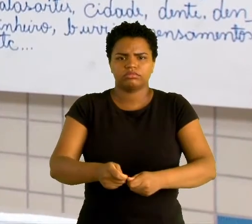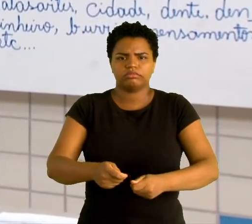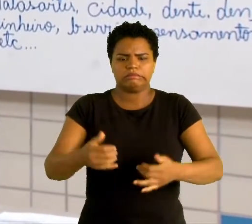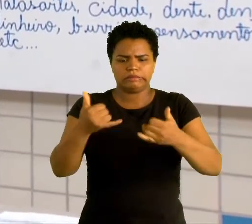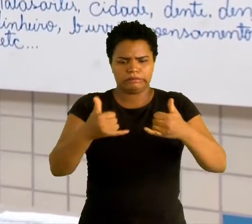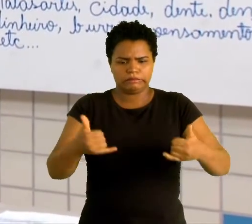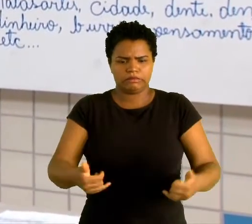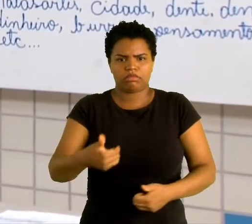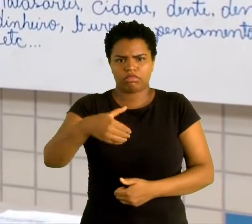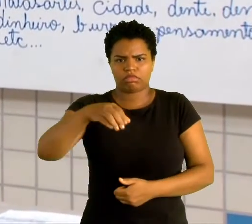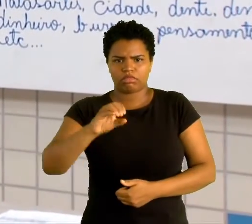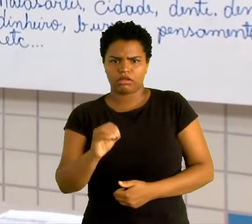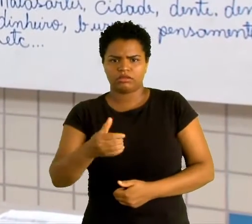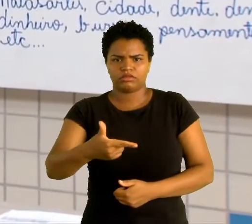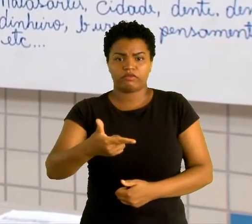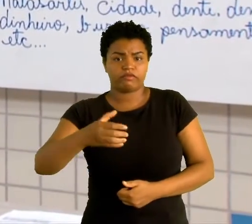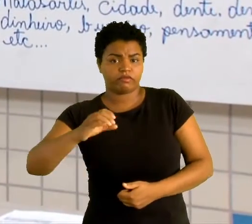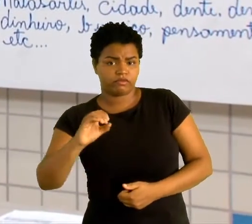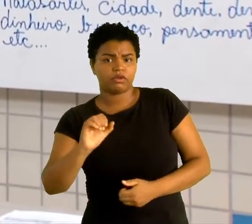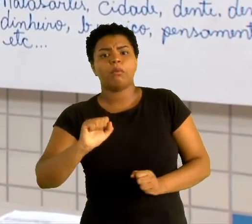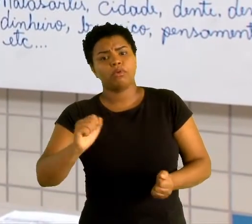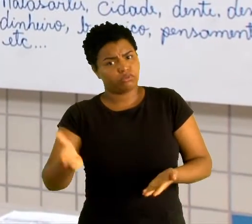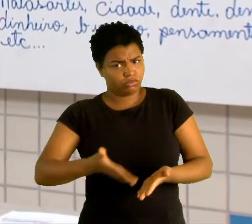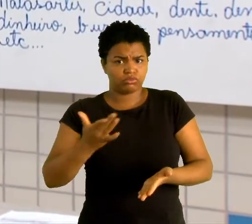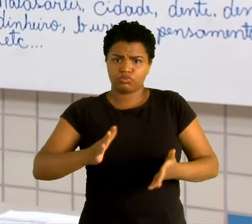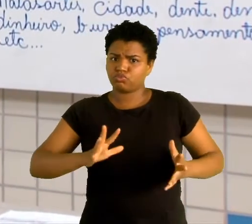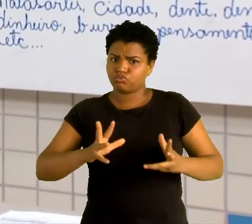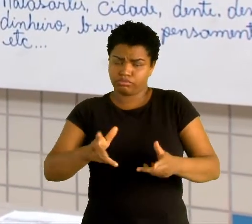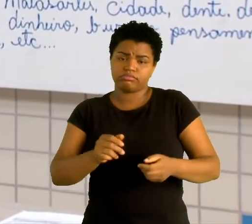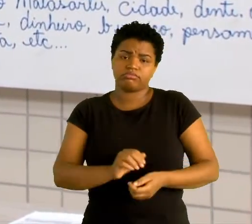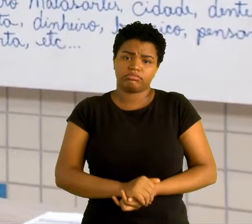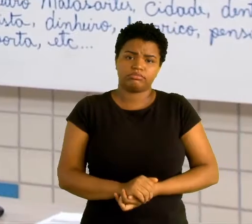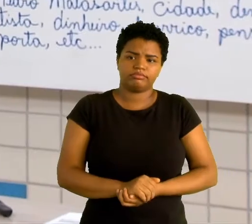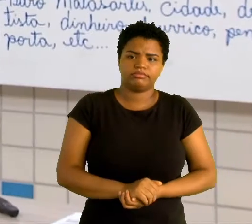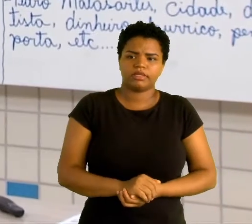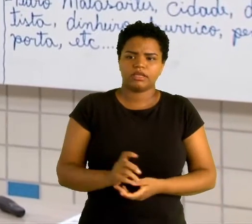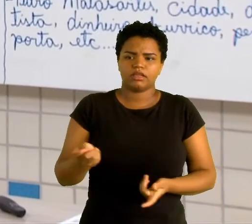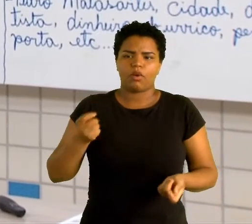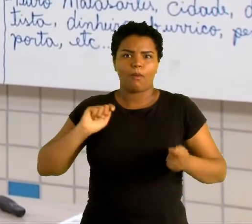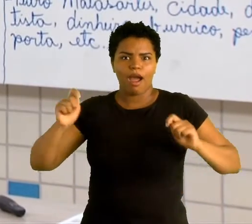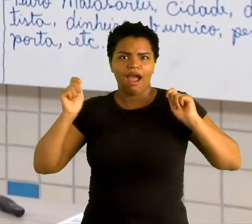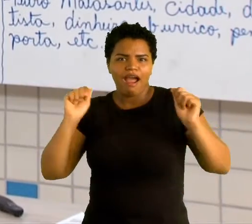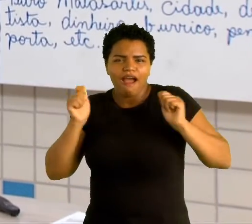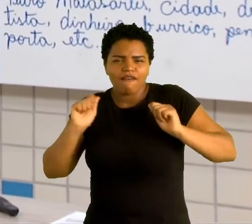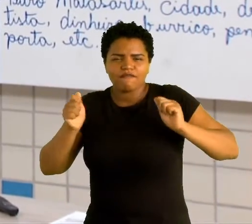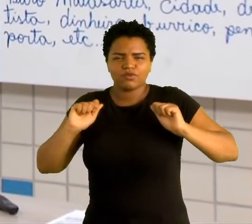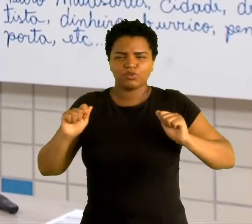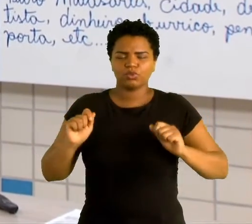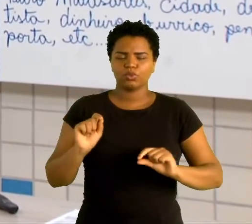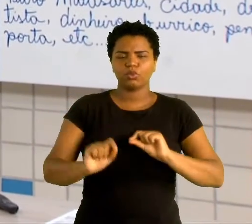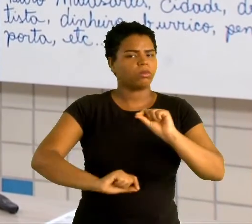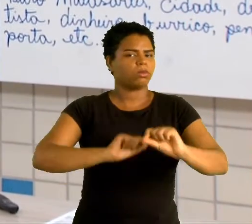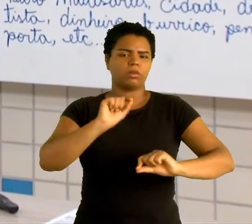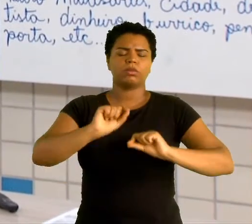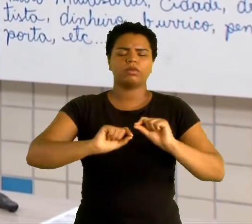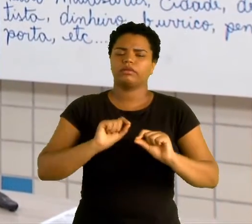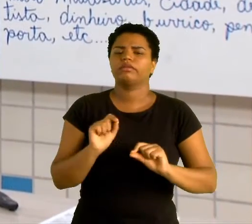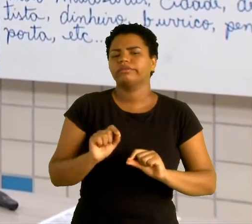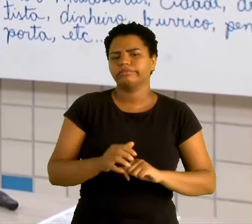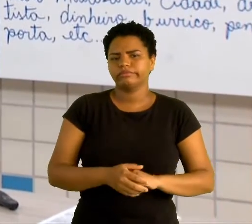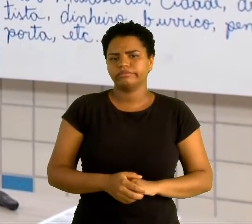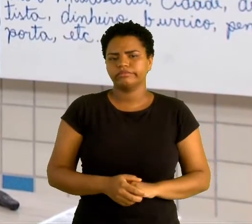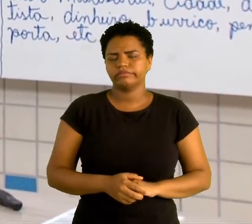linhas, pode ser 20, pode ser até um livro. Conto de aventura. Quando nós falamos em conto de aventuras, nós